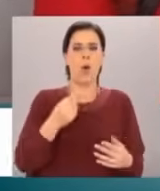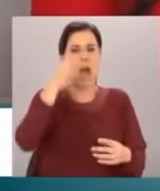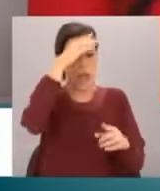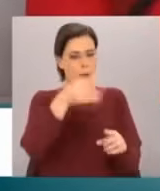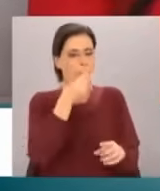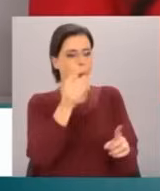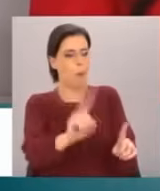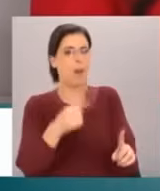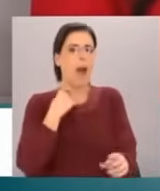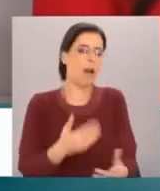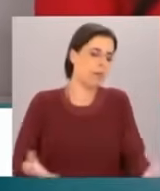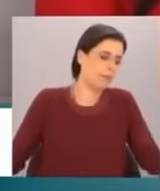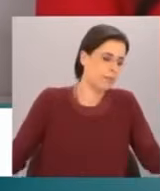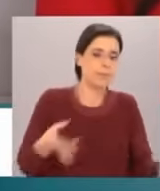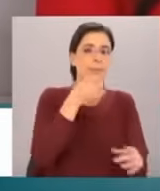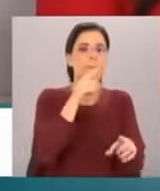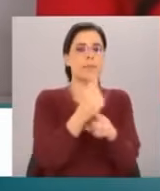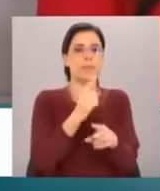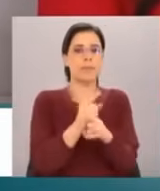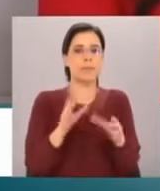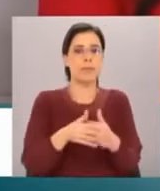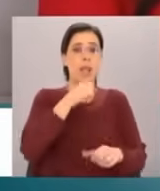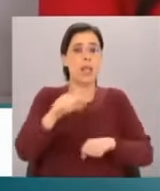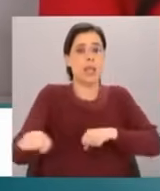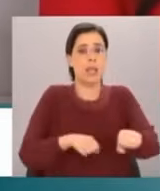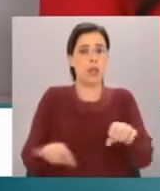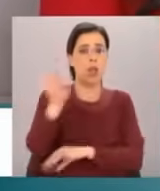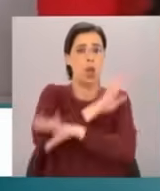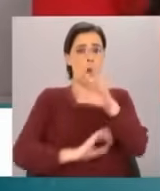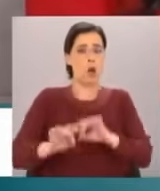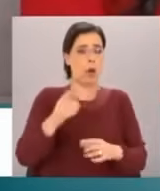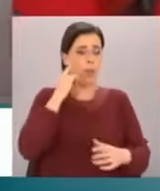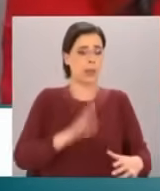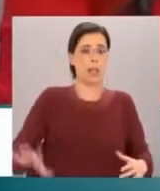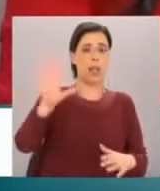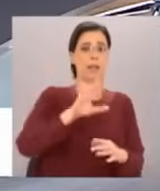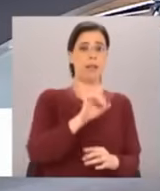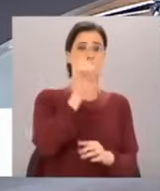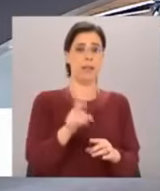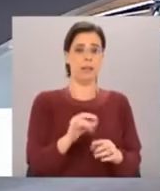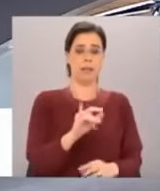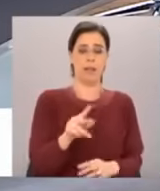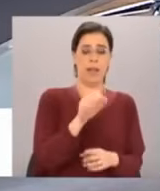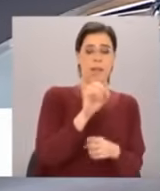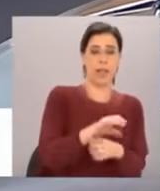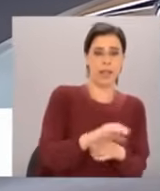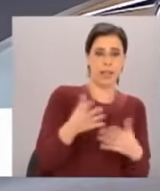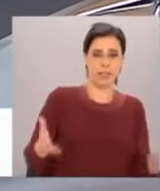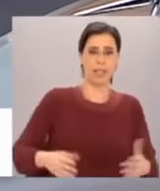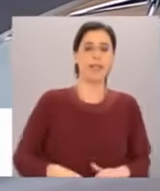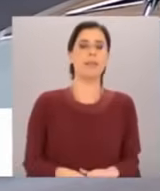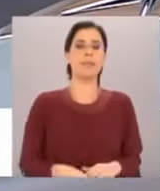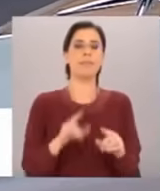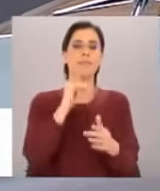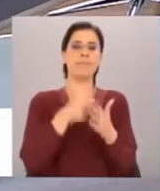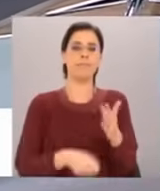clicar em maio o plano qualquer dia torna-se a maior ditadura na Europa ocidental podemos falar esta questão do eletricidade ele também